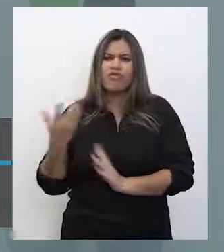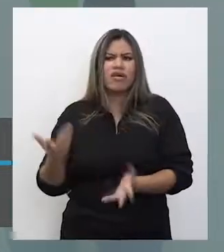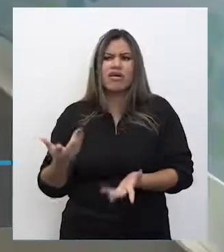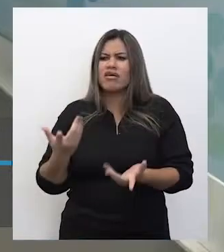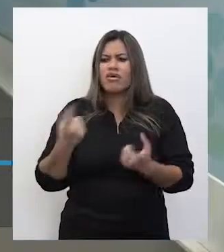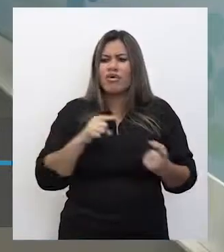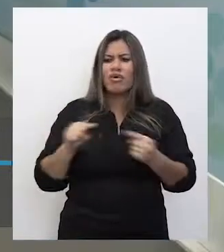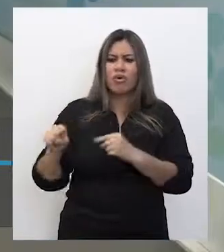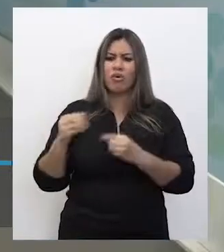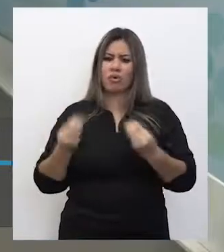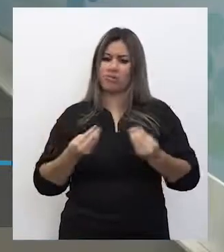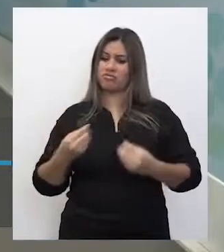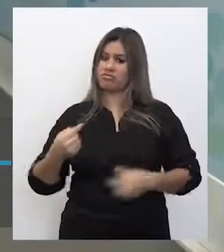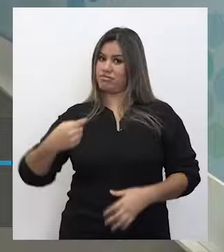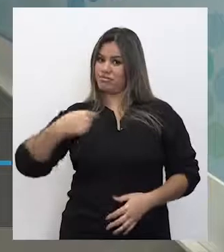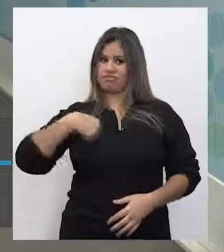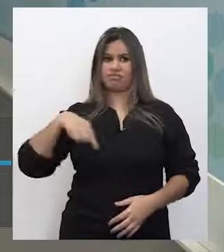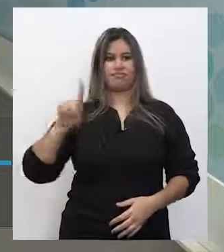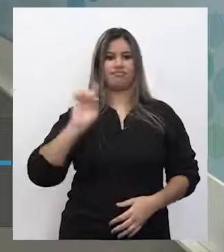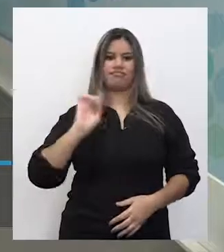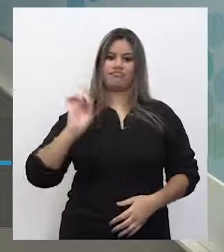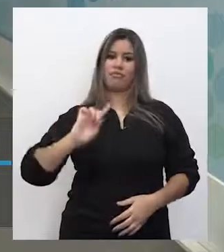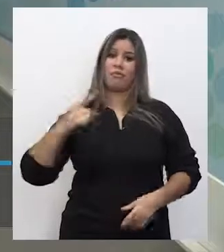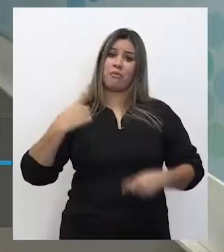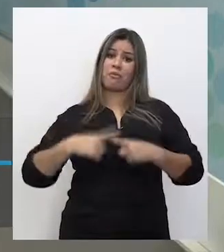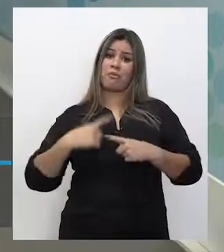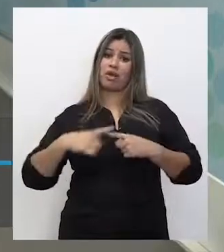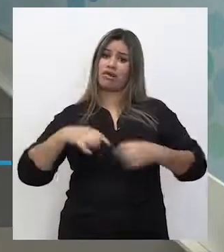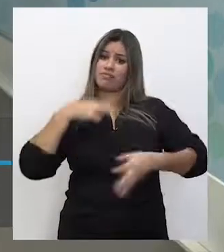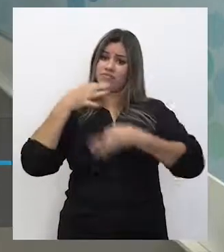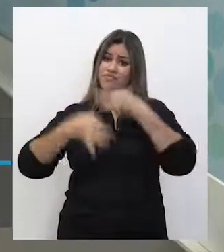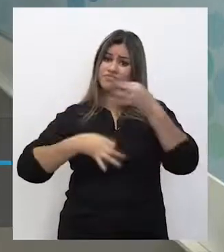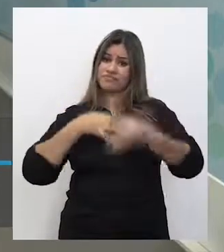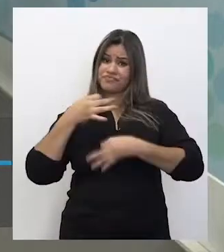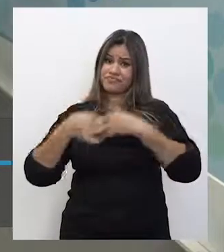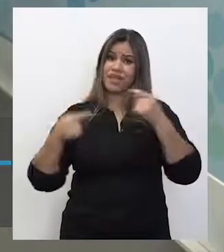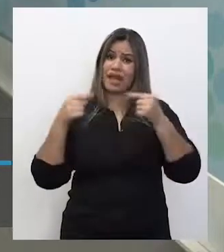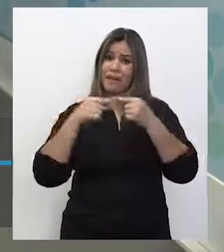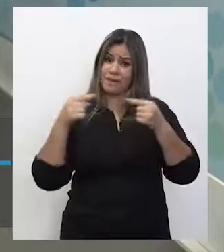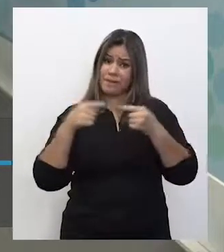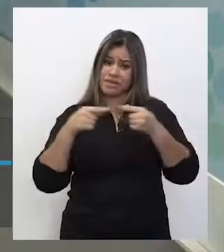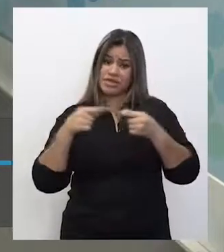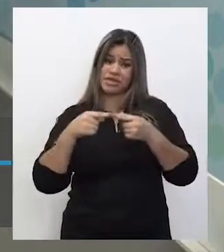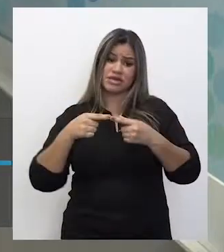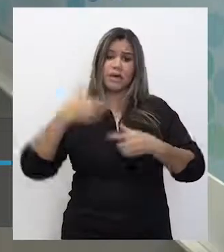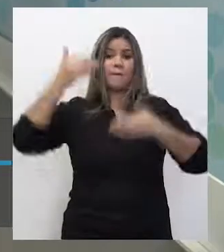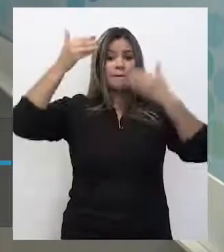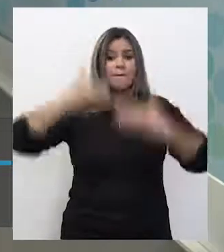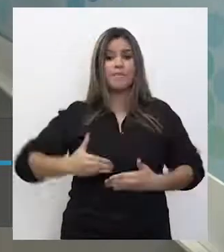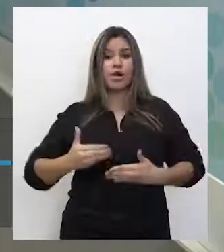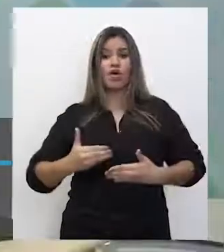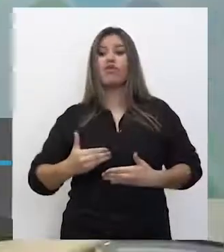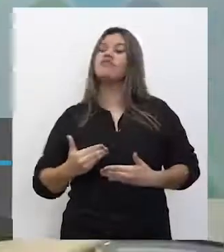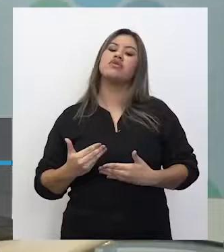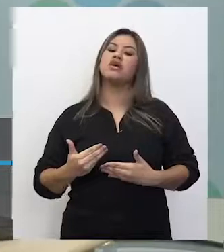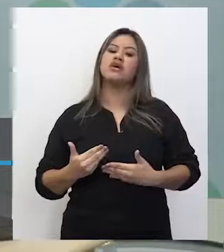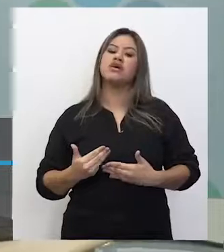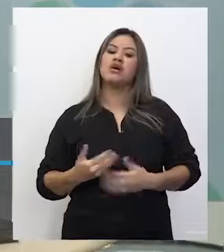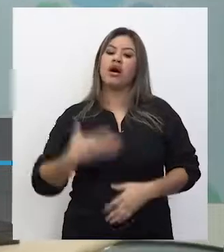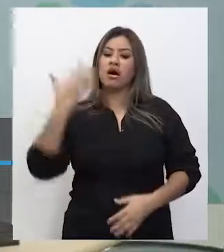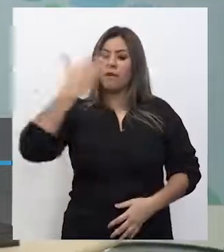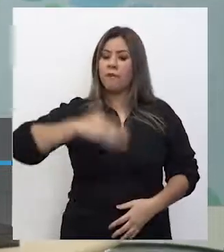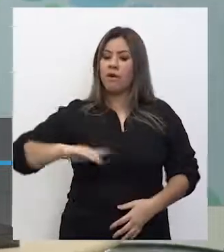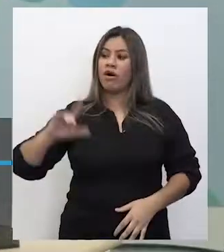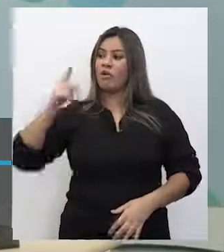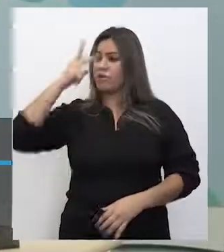Ed? Eu não faço isso. Ah, tá. Porque eu não tenho argumento válido que eu consiga questionar